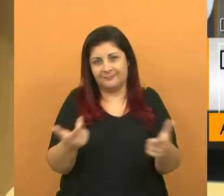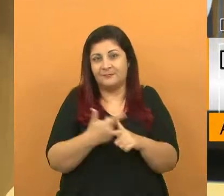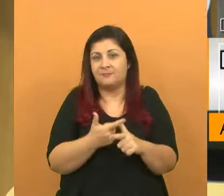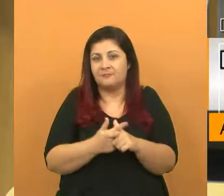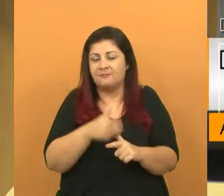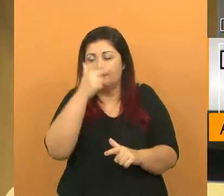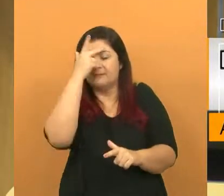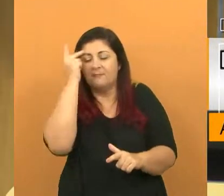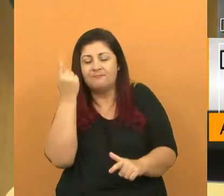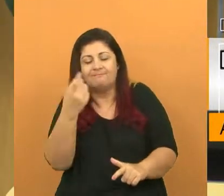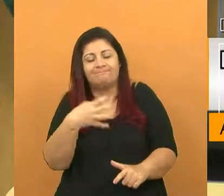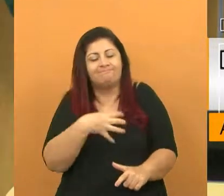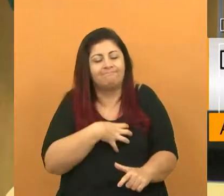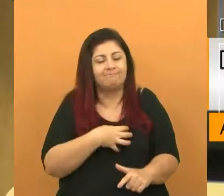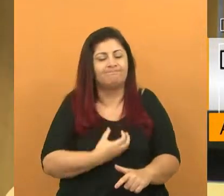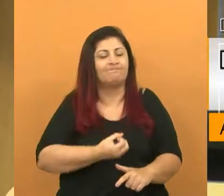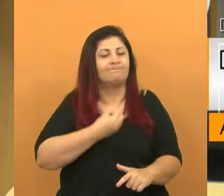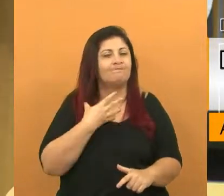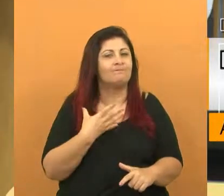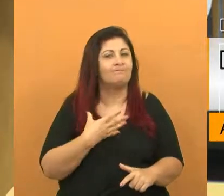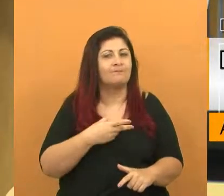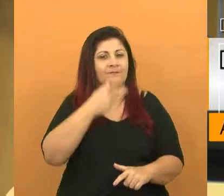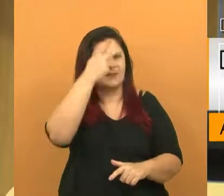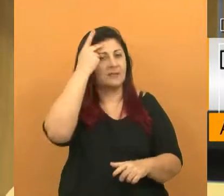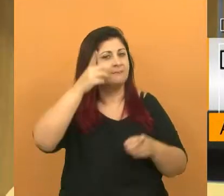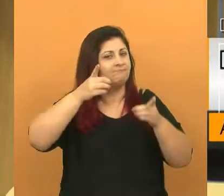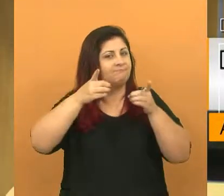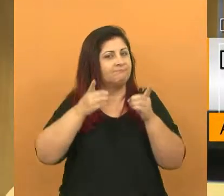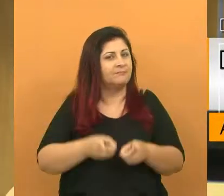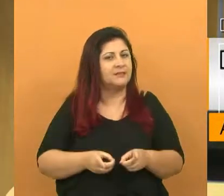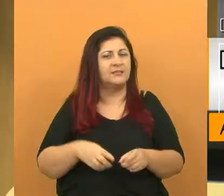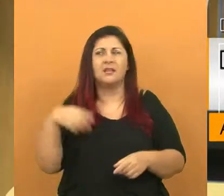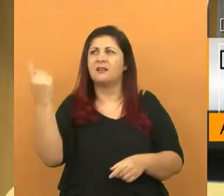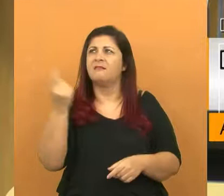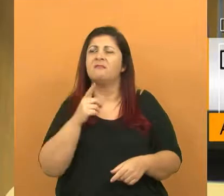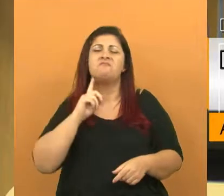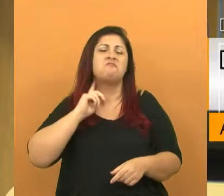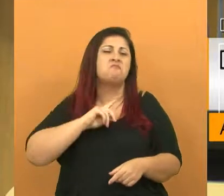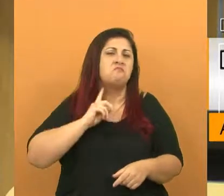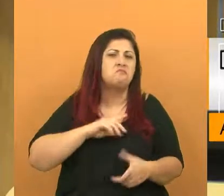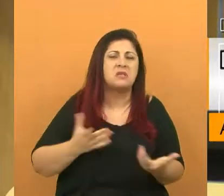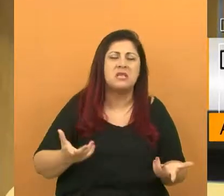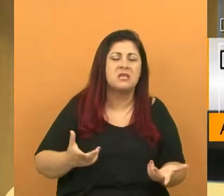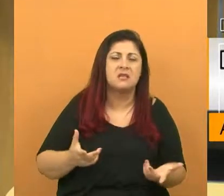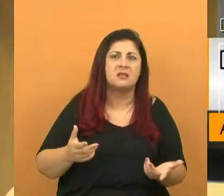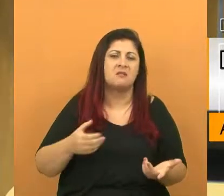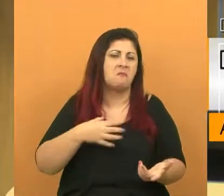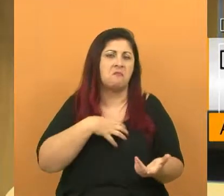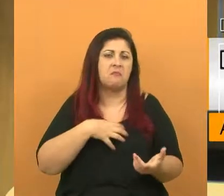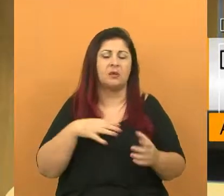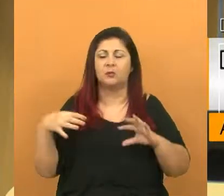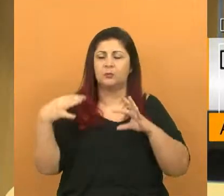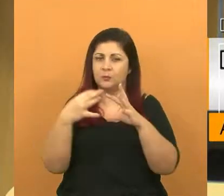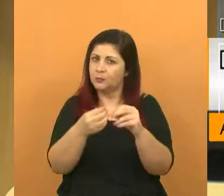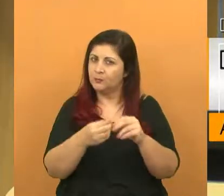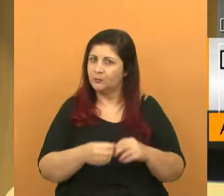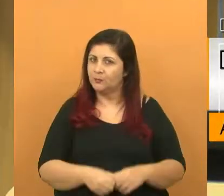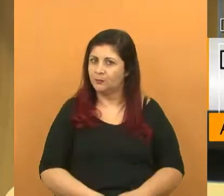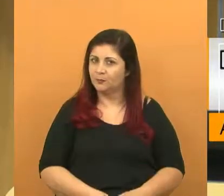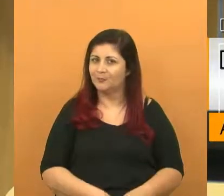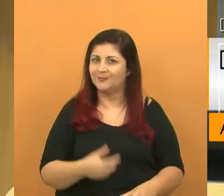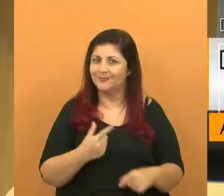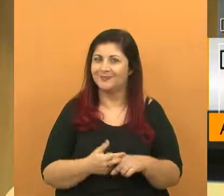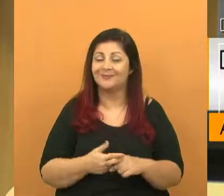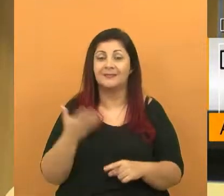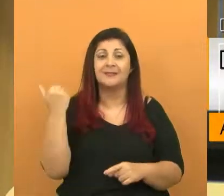gente boa gente diga à gente que veio de minas gerais nordeste gaúcho todo morale porque na época não